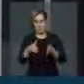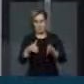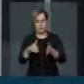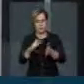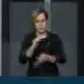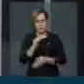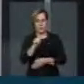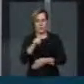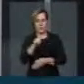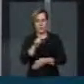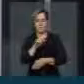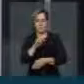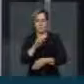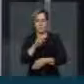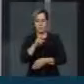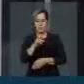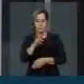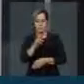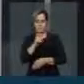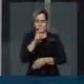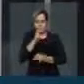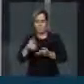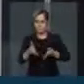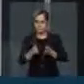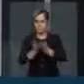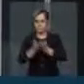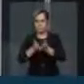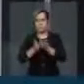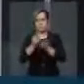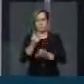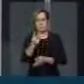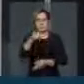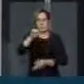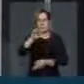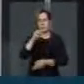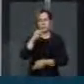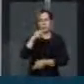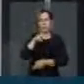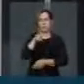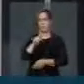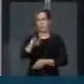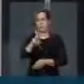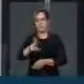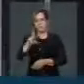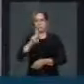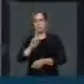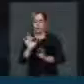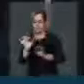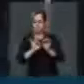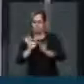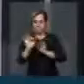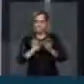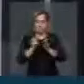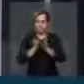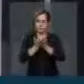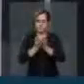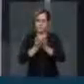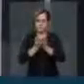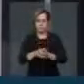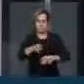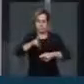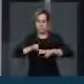Capibaribe o meu fluvial 290 milhões serão utilizados para transporte de